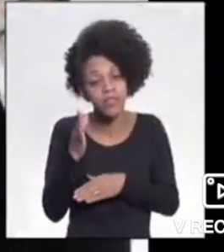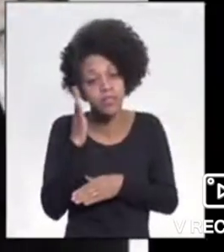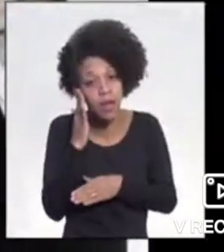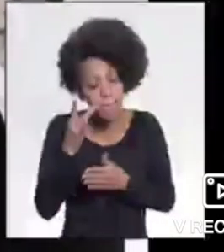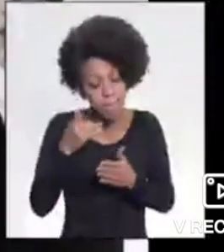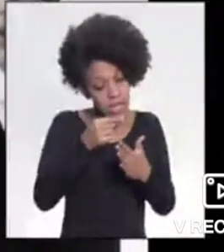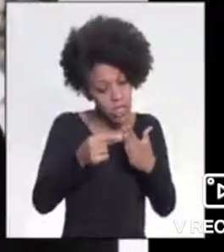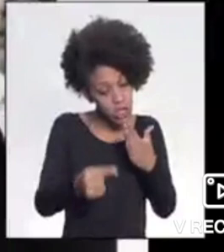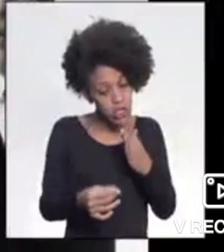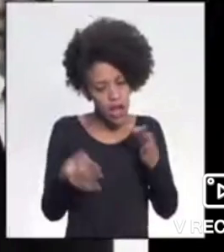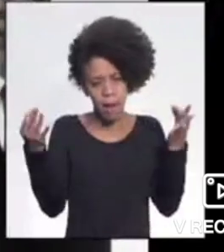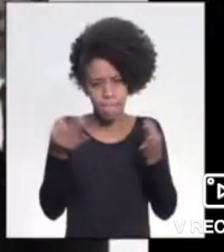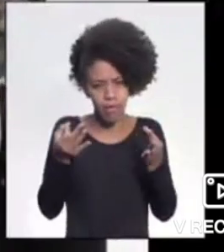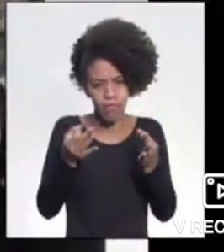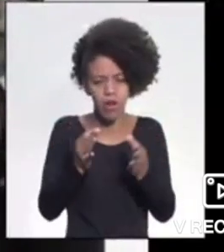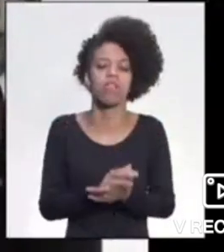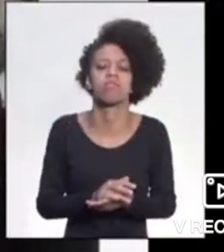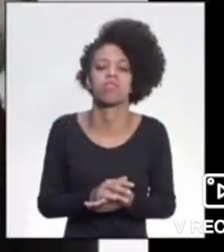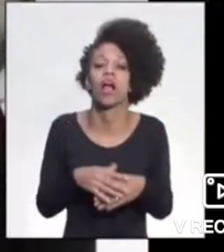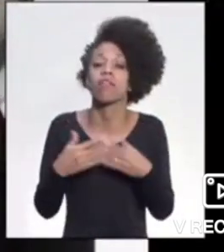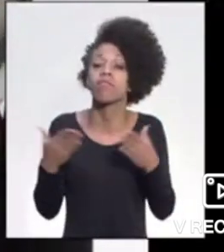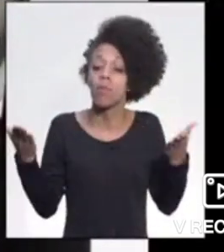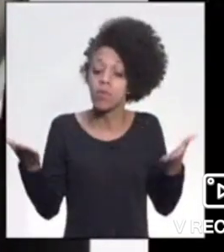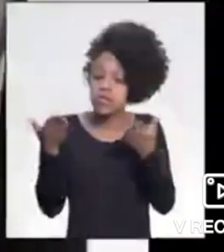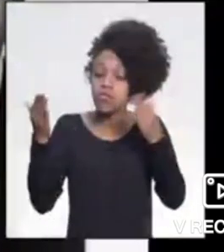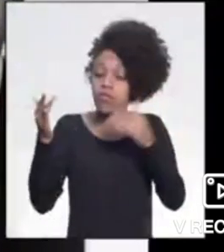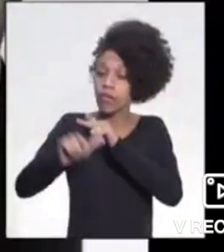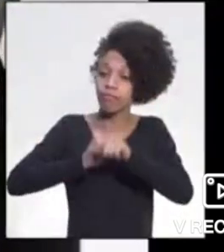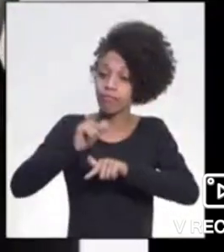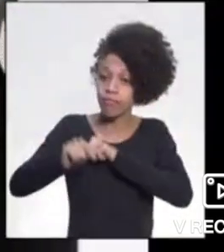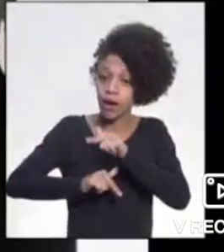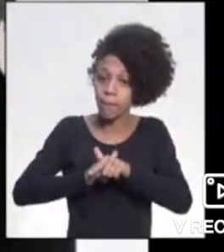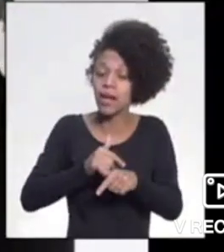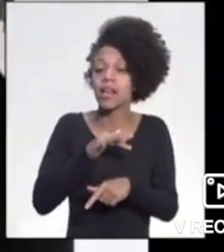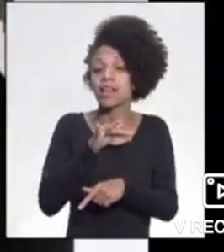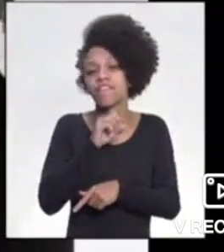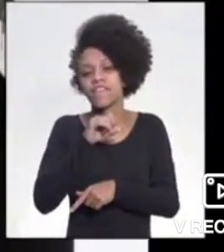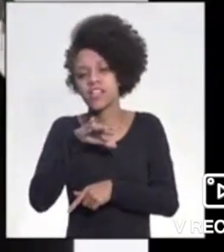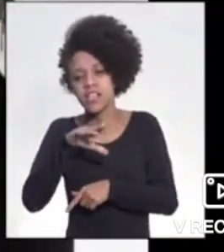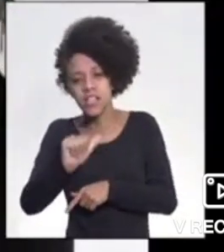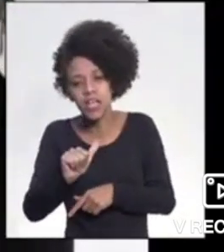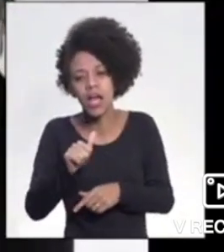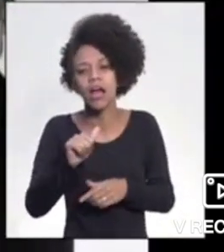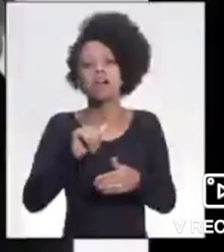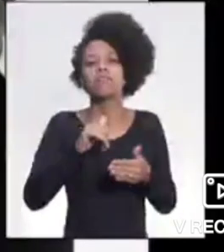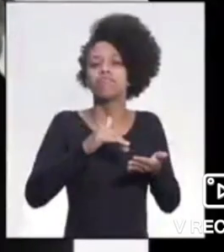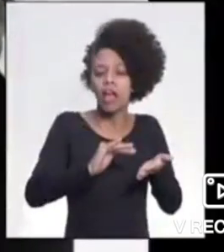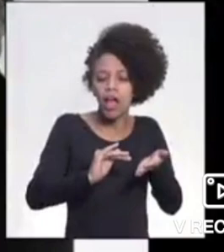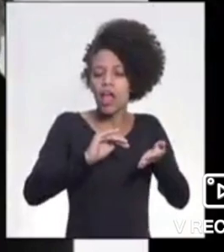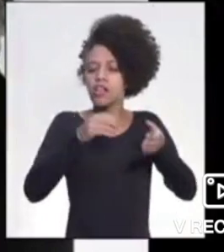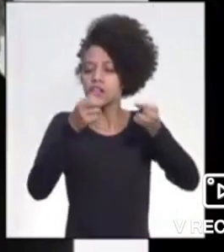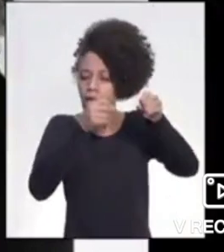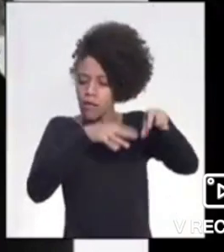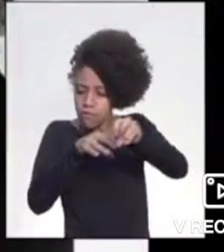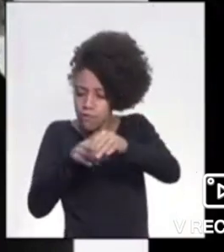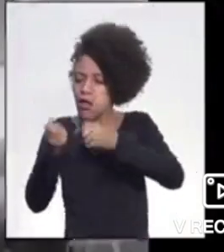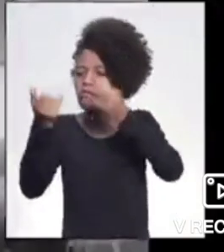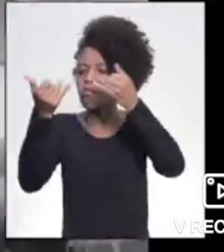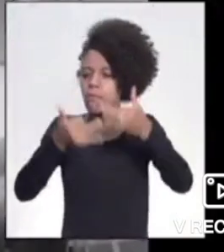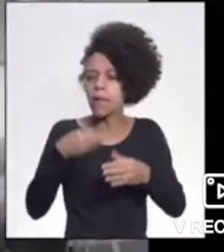escolher alunos brilhantes. Rutherford incentivou Bohr a trabalhar na área de física teórica, interpretando os resultados experimentais de sua